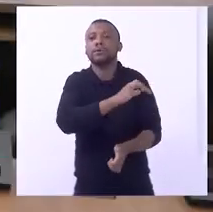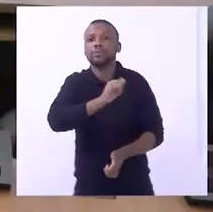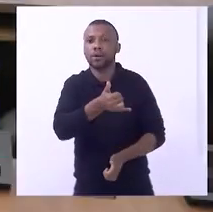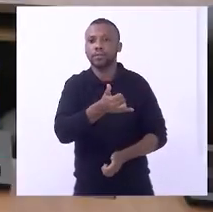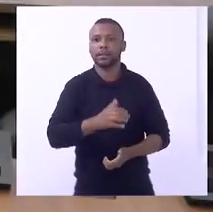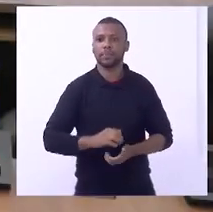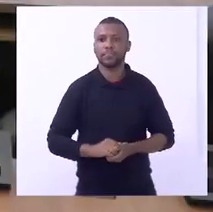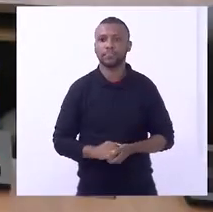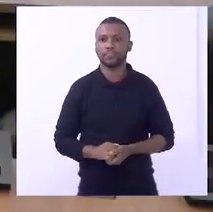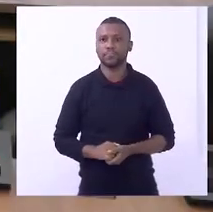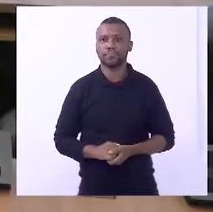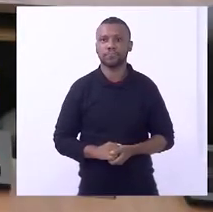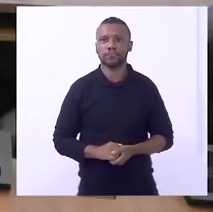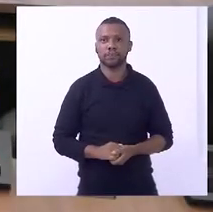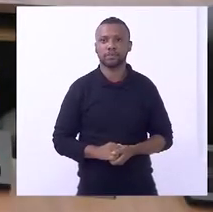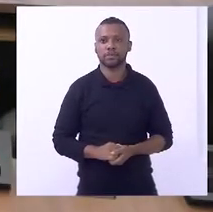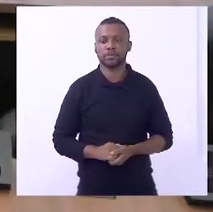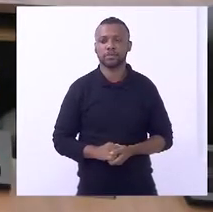Depois você me dá